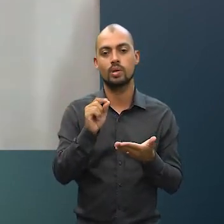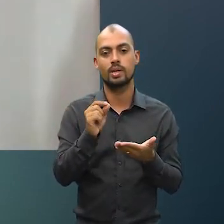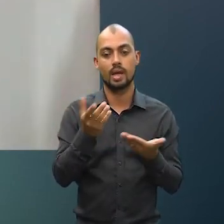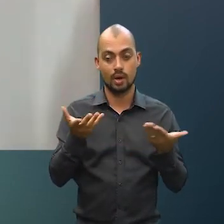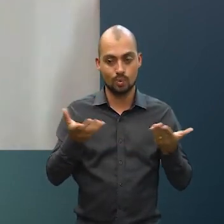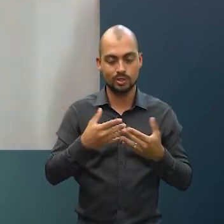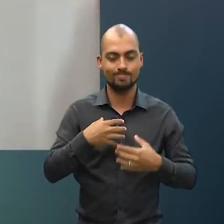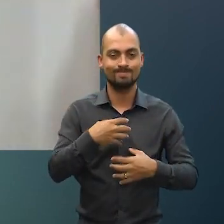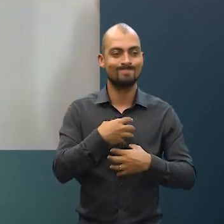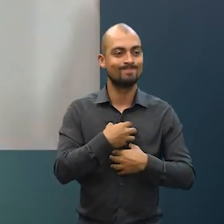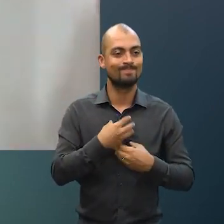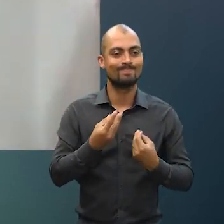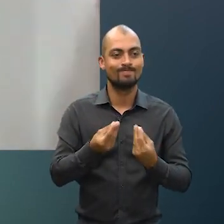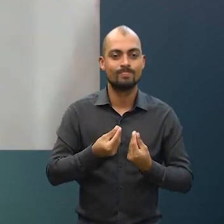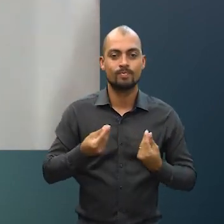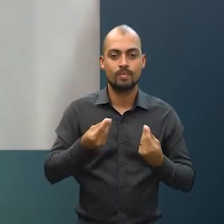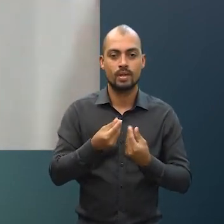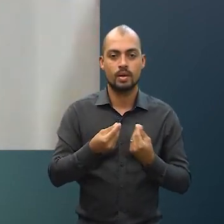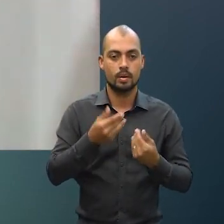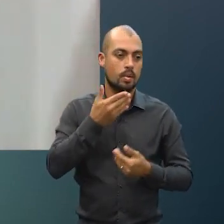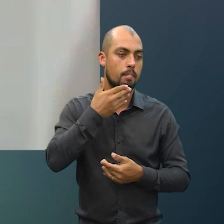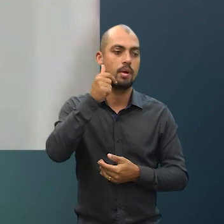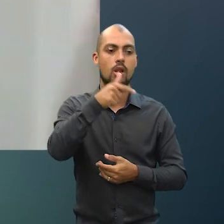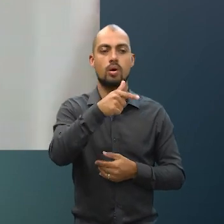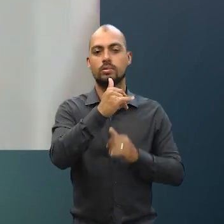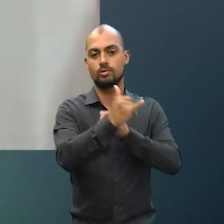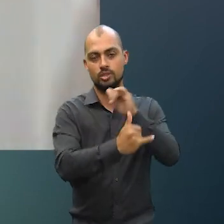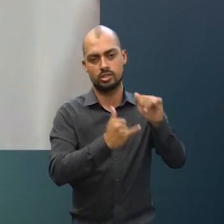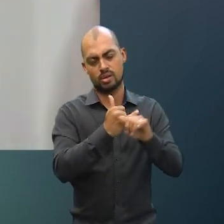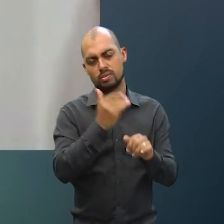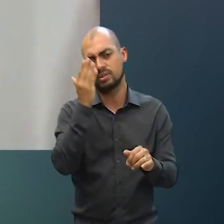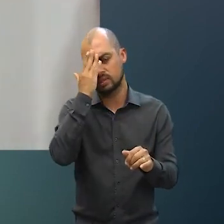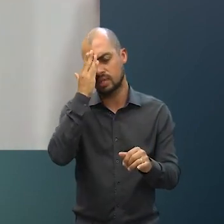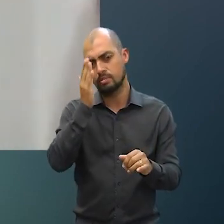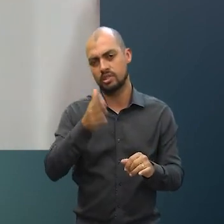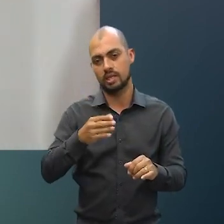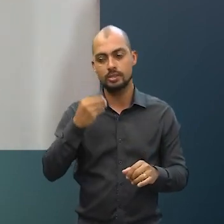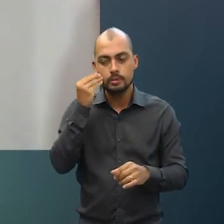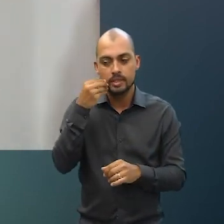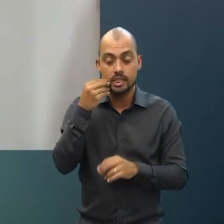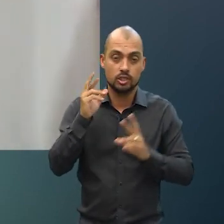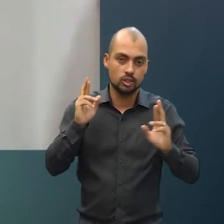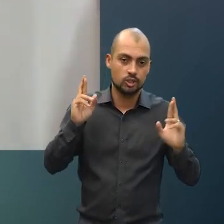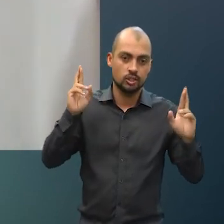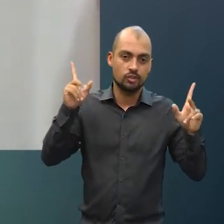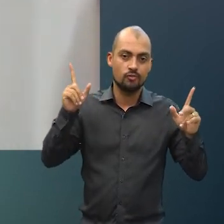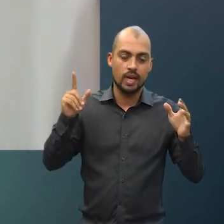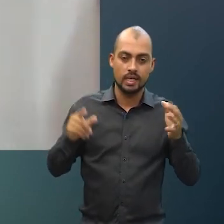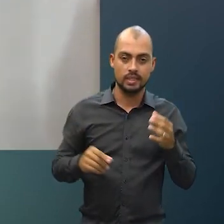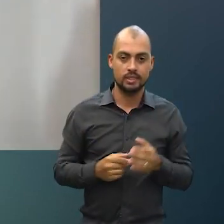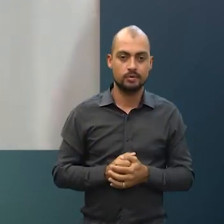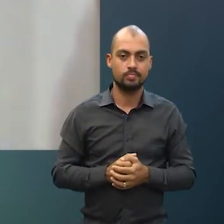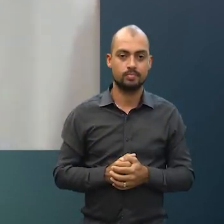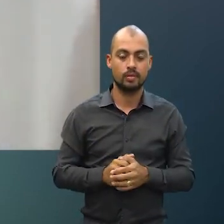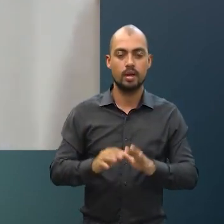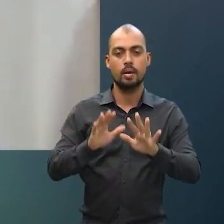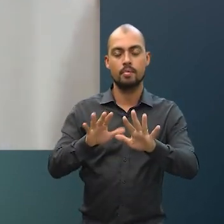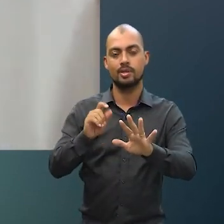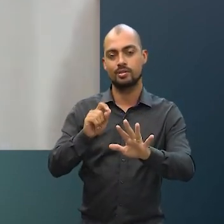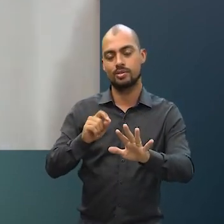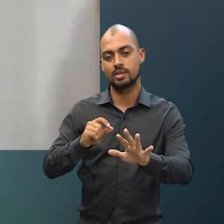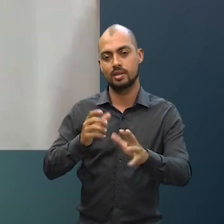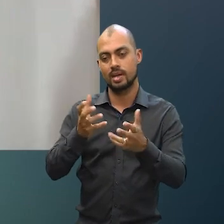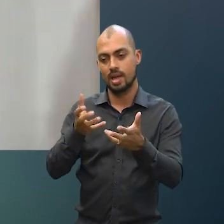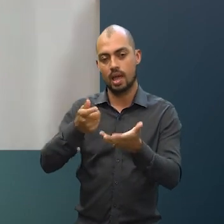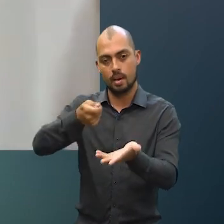sensível ao digital. Ele sabe que a experiência não vai ser a mesma, então quando ele está consumindo um serviço desse, mas ele também está